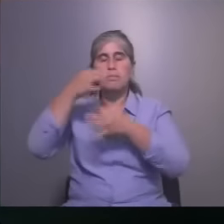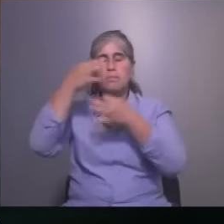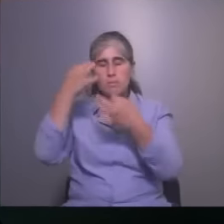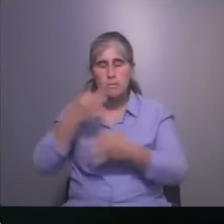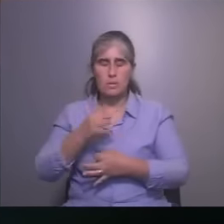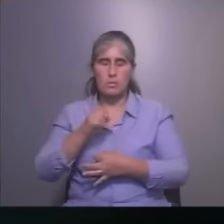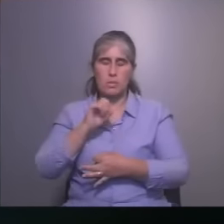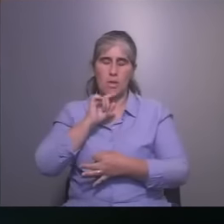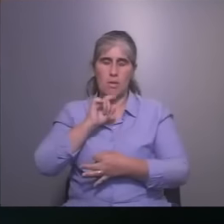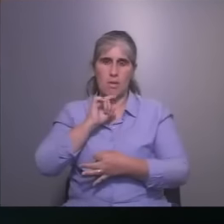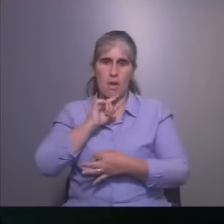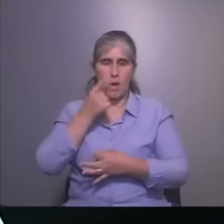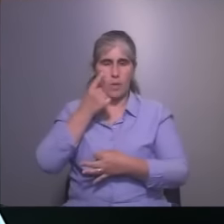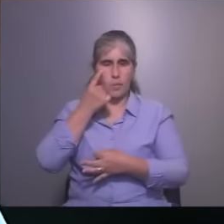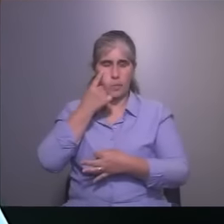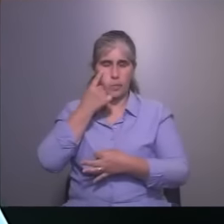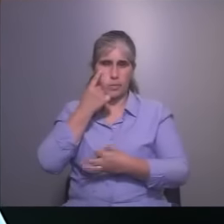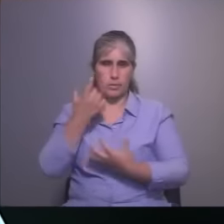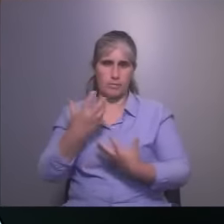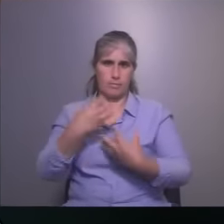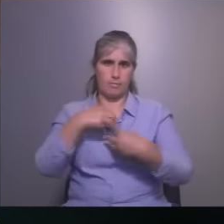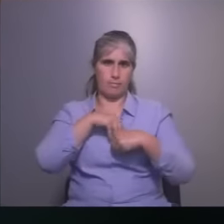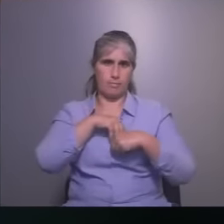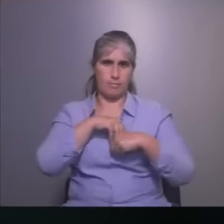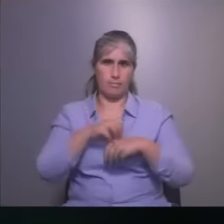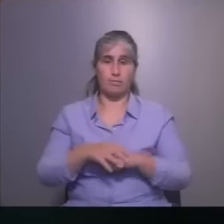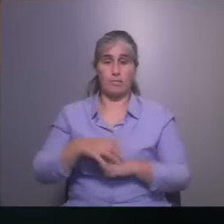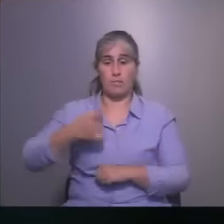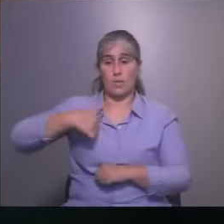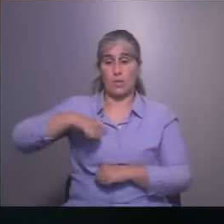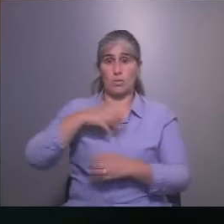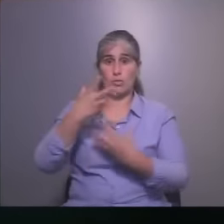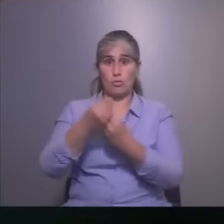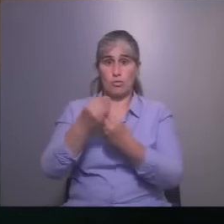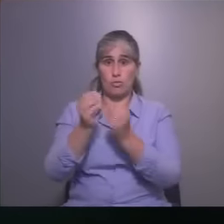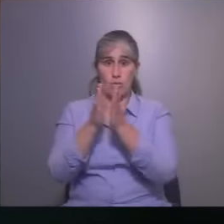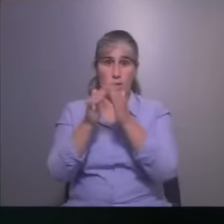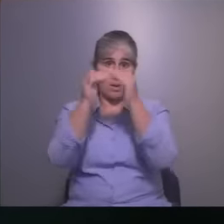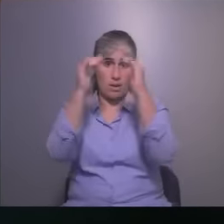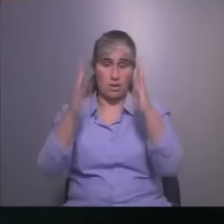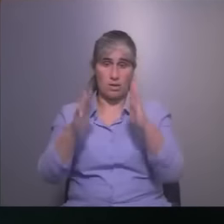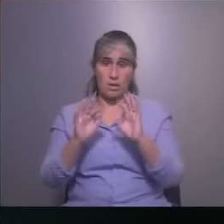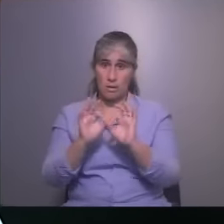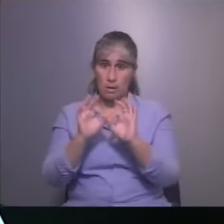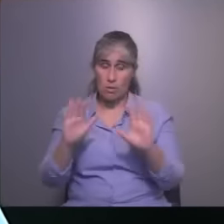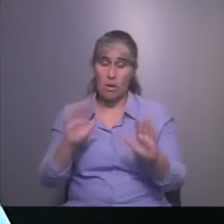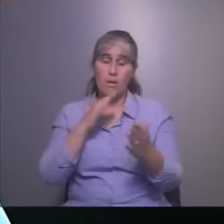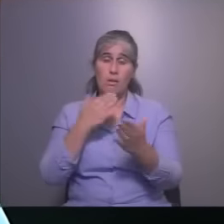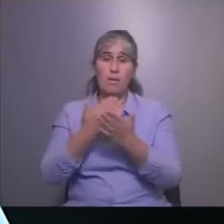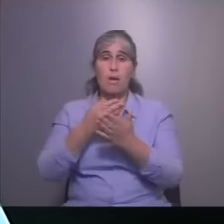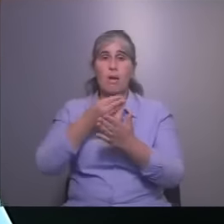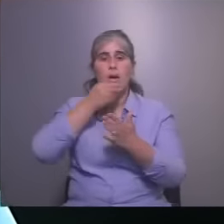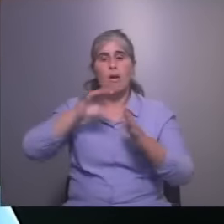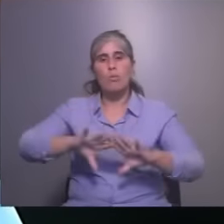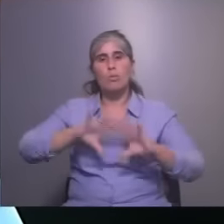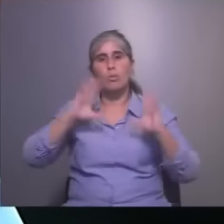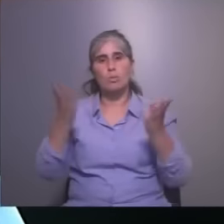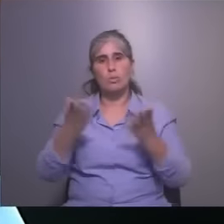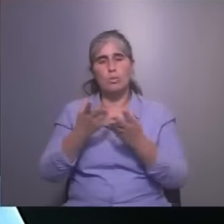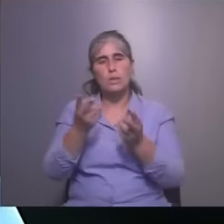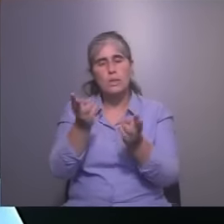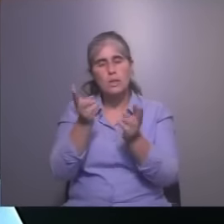caminho íntimo que só uma oração verdadeira e autêntica é capaz de experimentar. Rezemos neste mistério pela Igreja